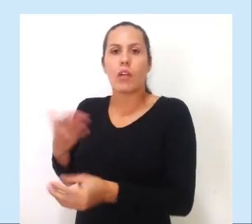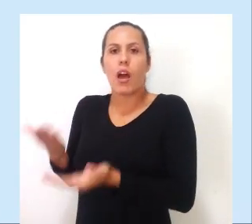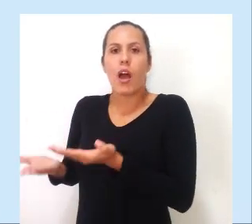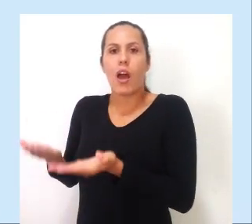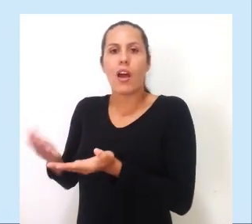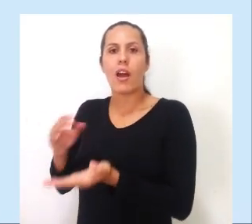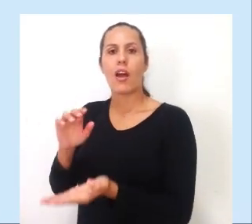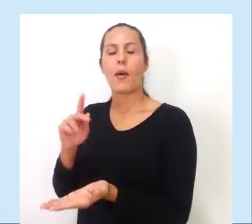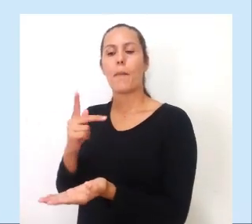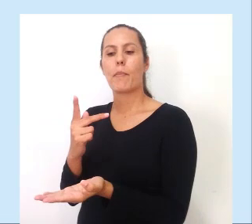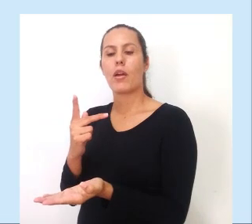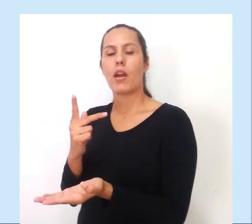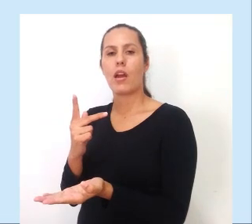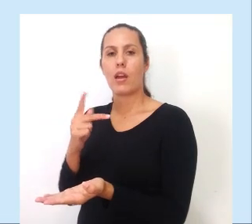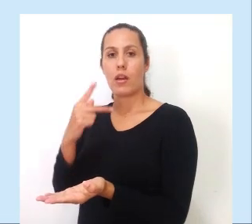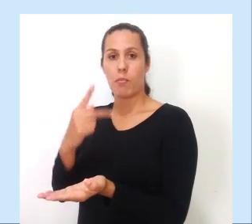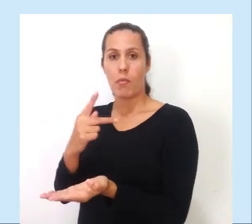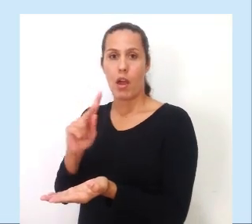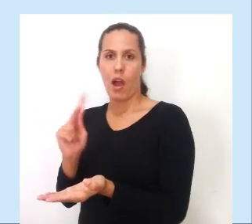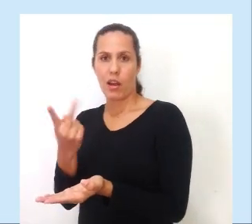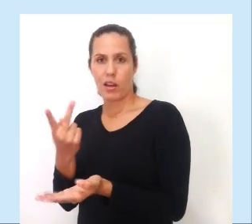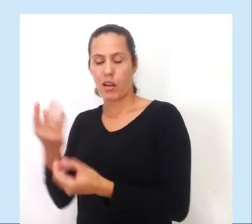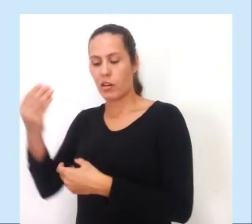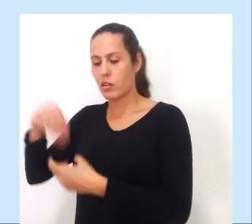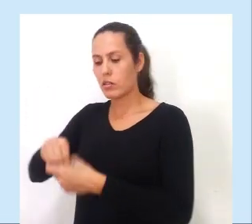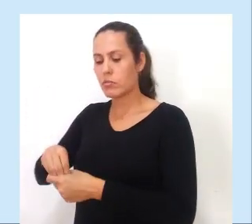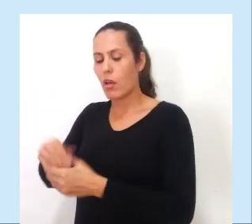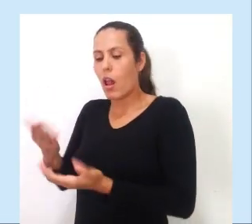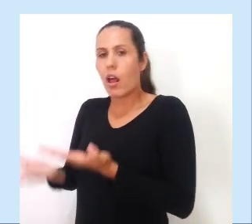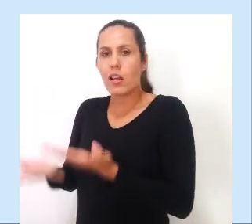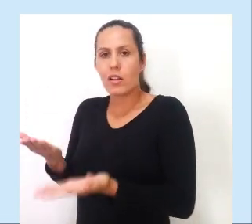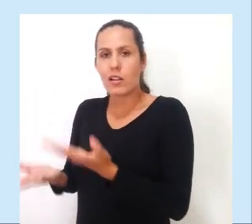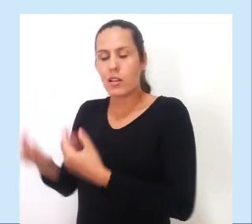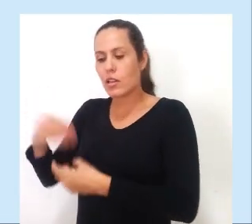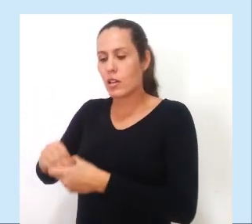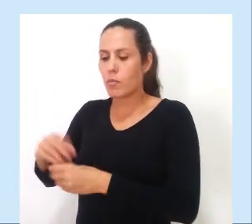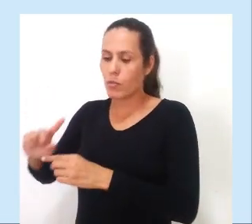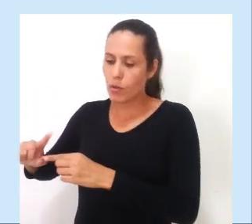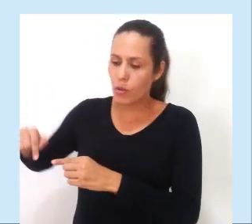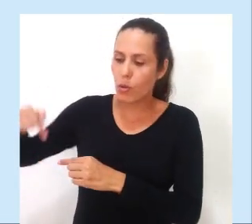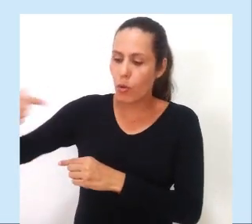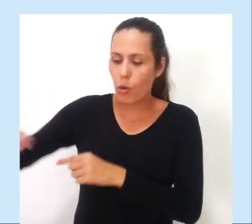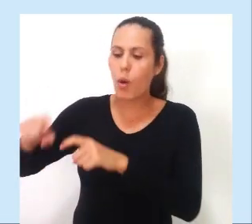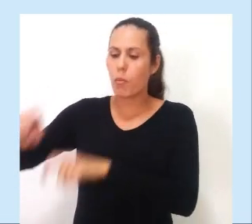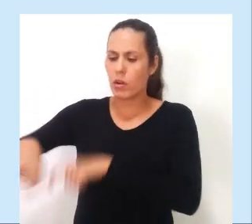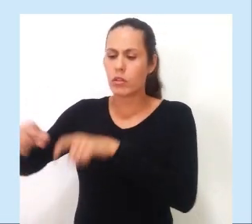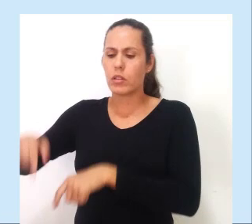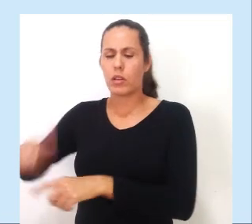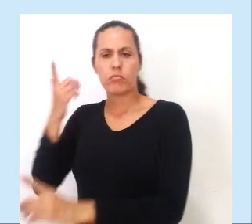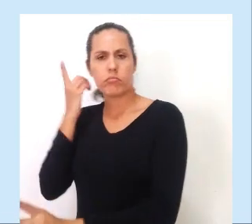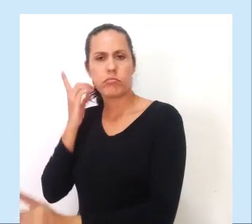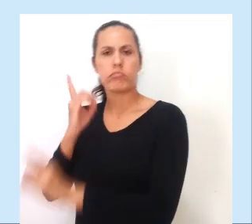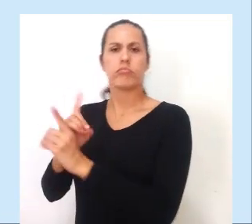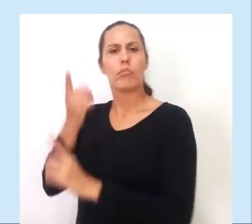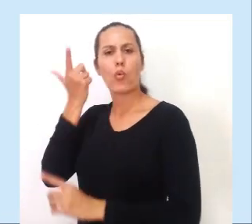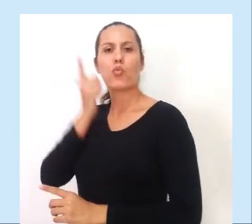da terra, fazendo com que aquela terra ela fique própria para o próximo